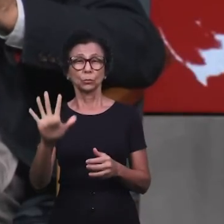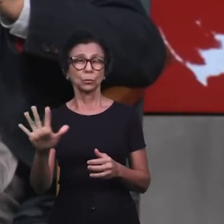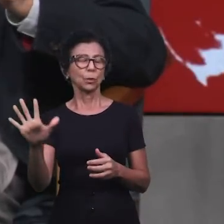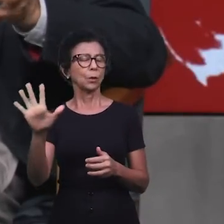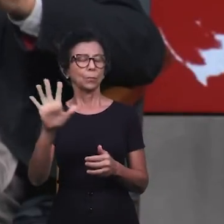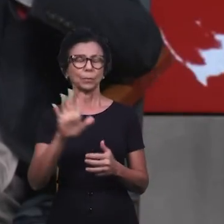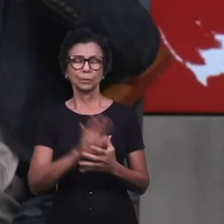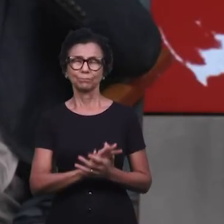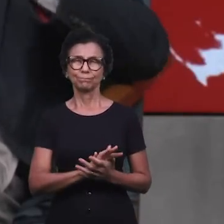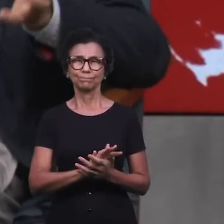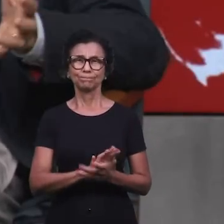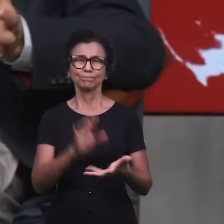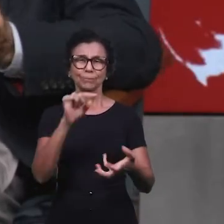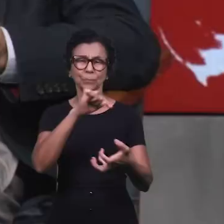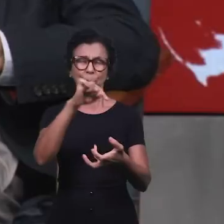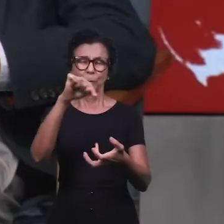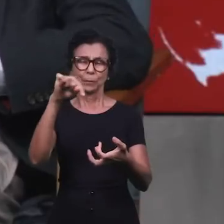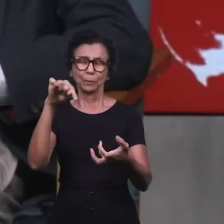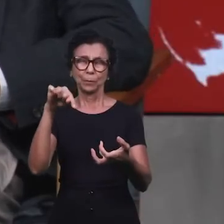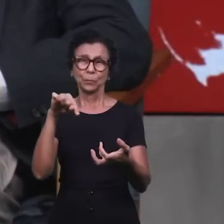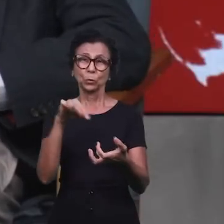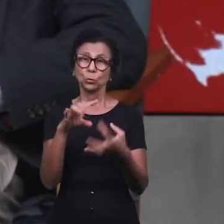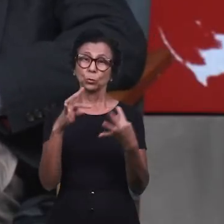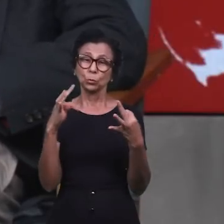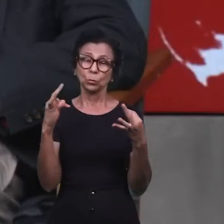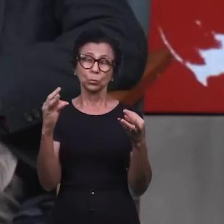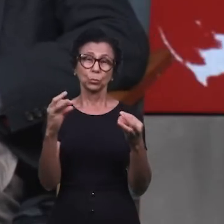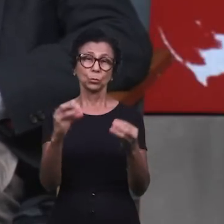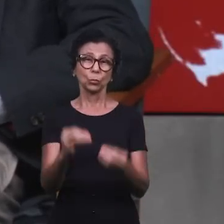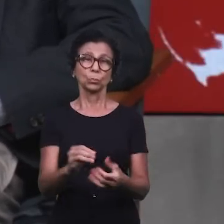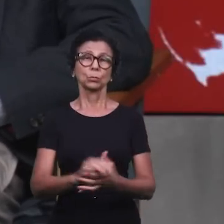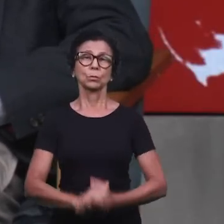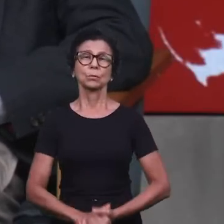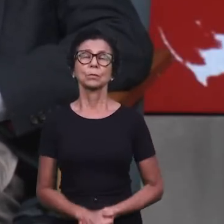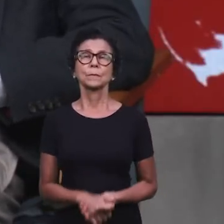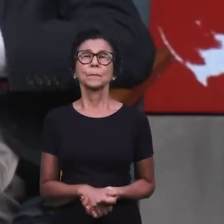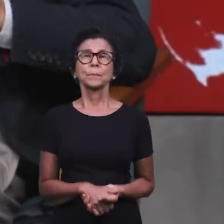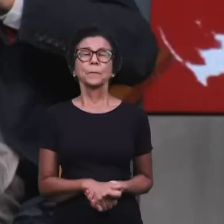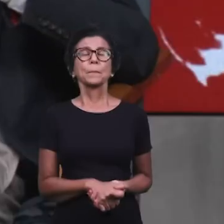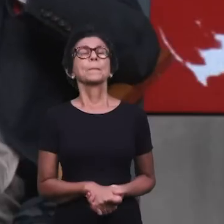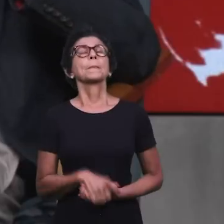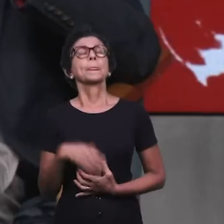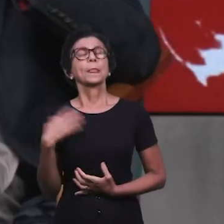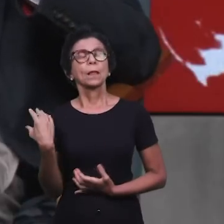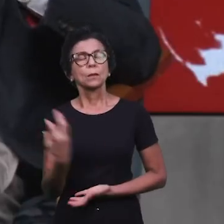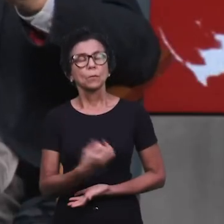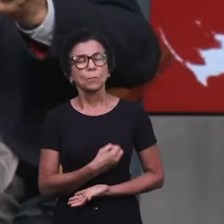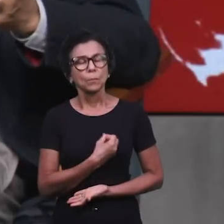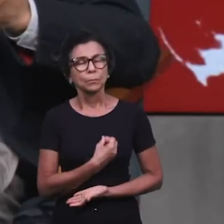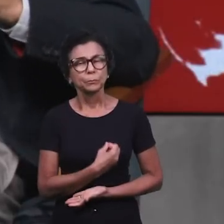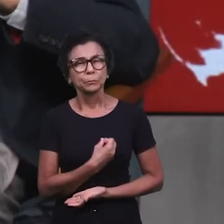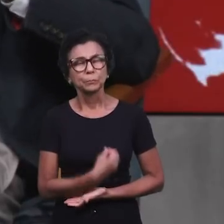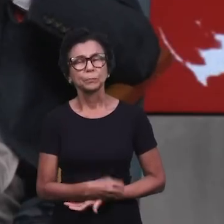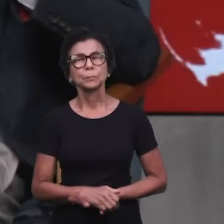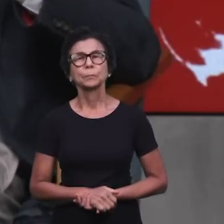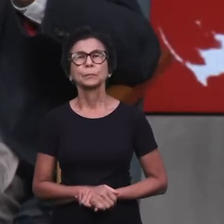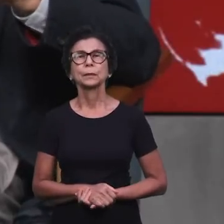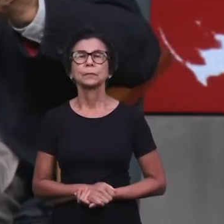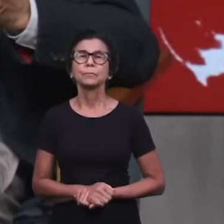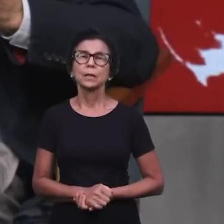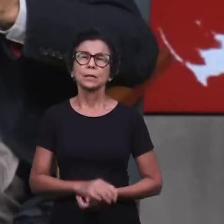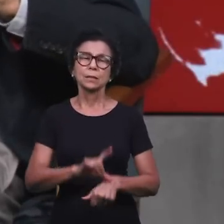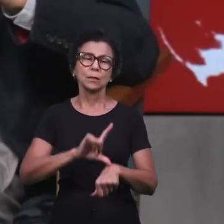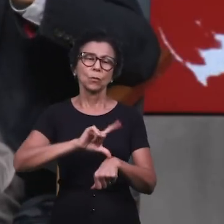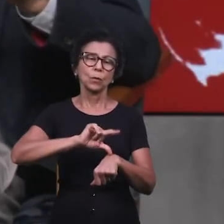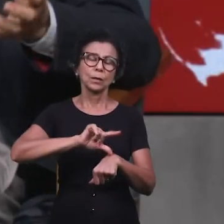Europa, em todos os continentes. Essa ceia vamos participar, alguns em